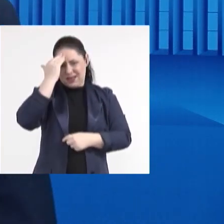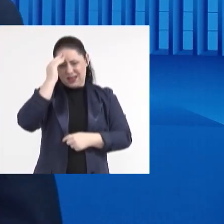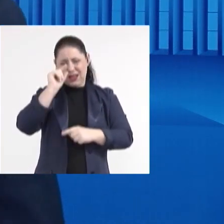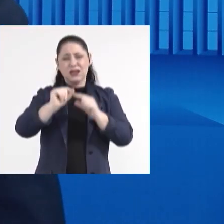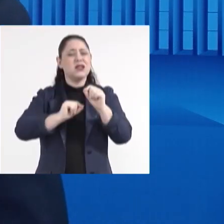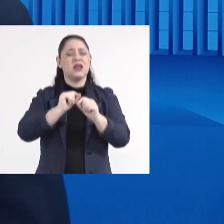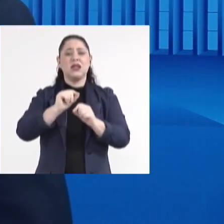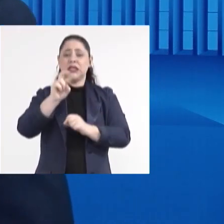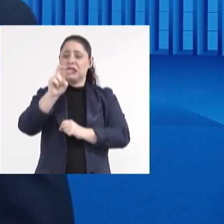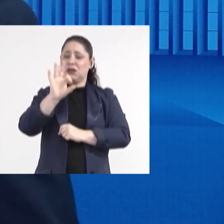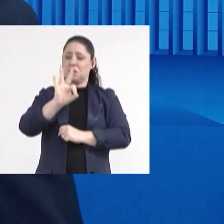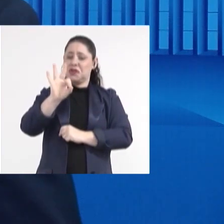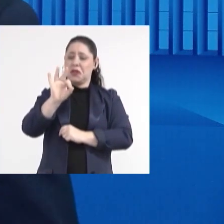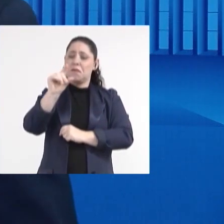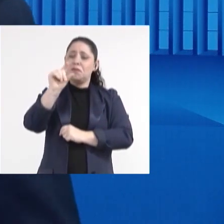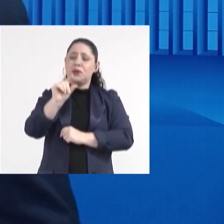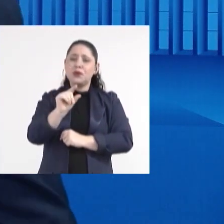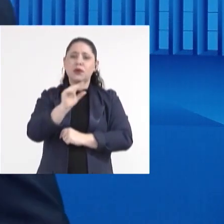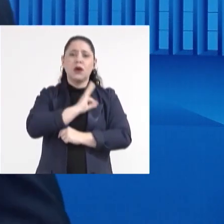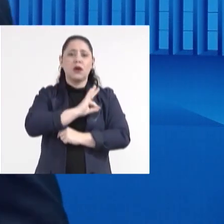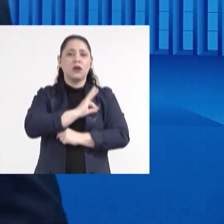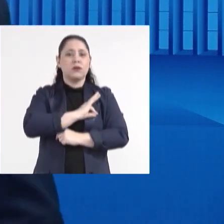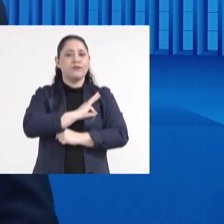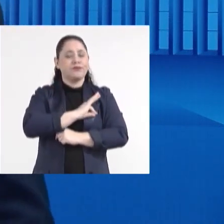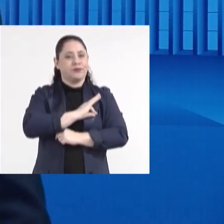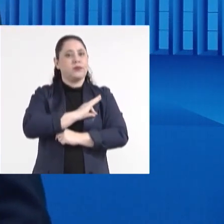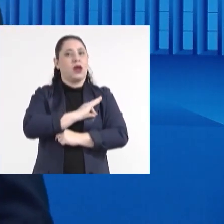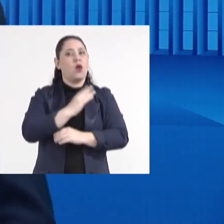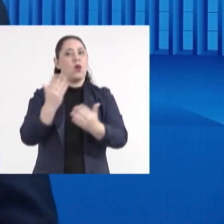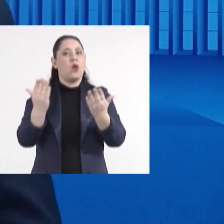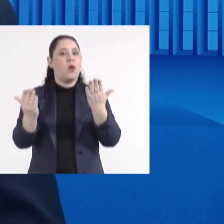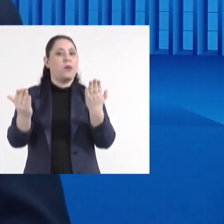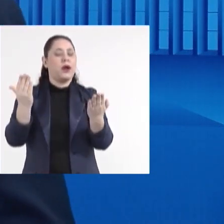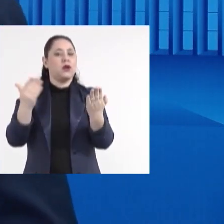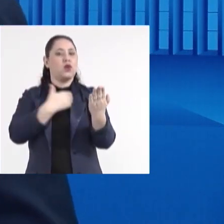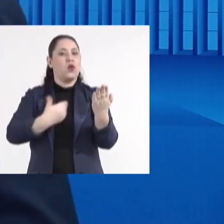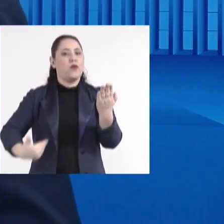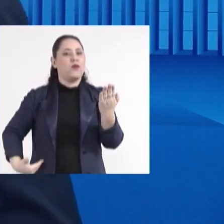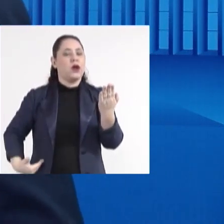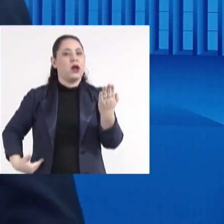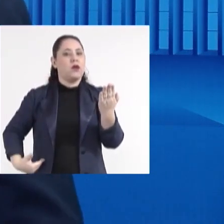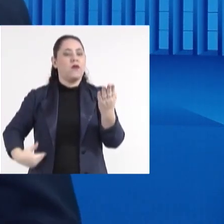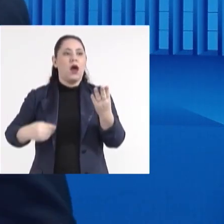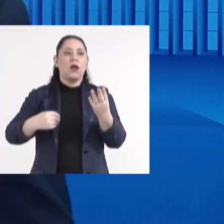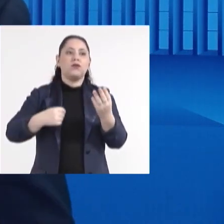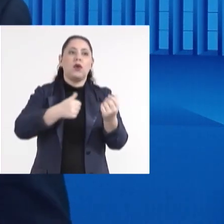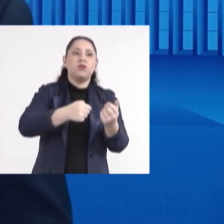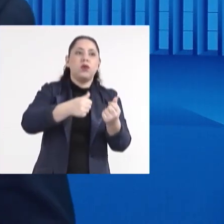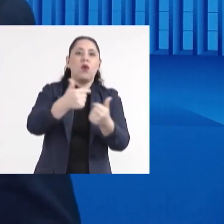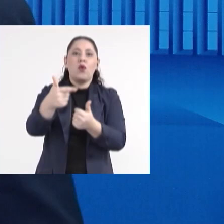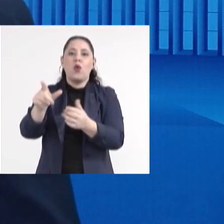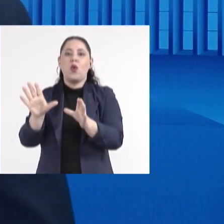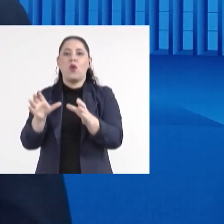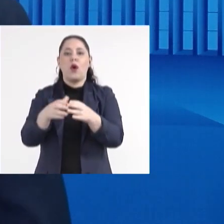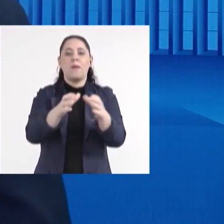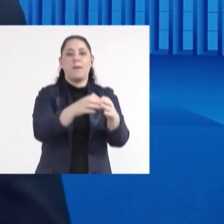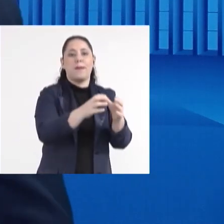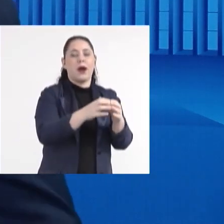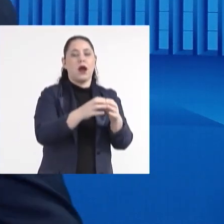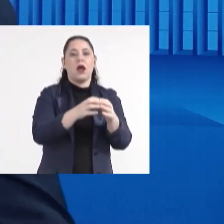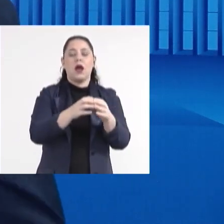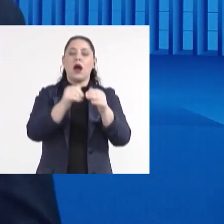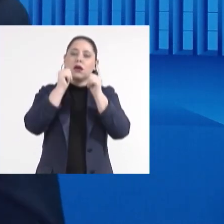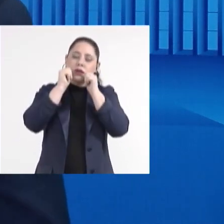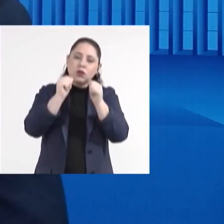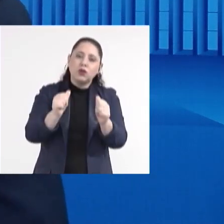que 5% é muito pouco de reajuste, perto principalmente do reajuste que o governador vem dando para outras categorias,